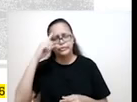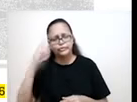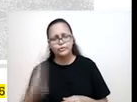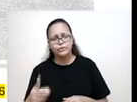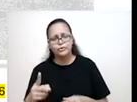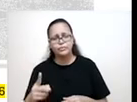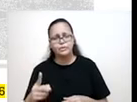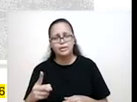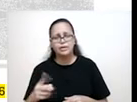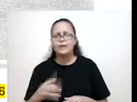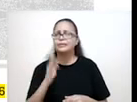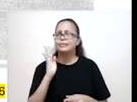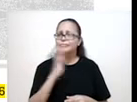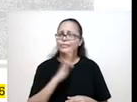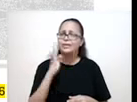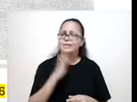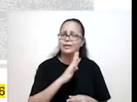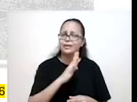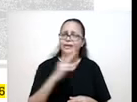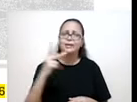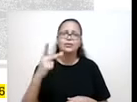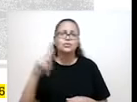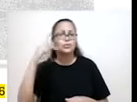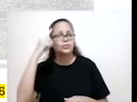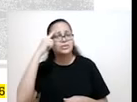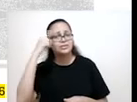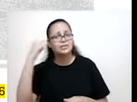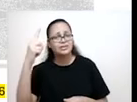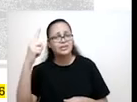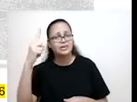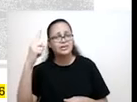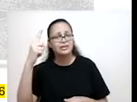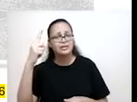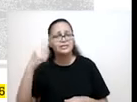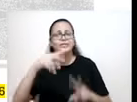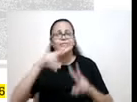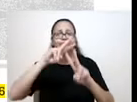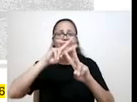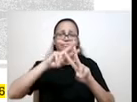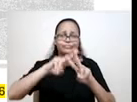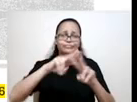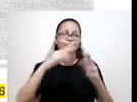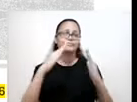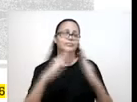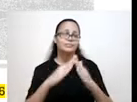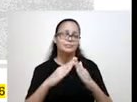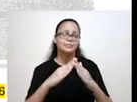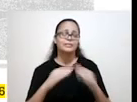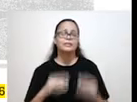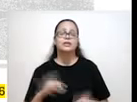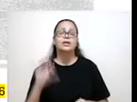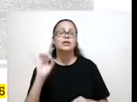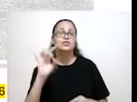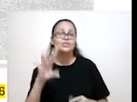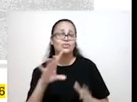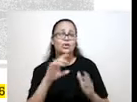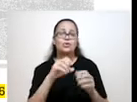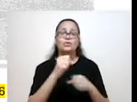publicamente em 1633, além de ser condenado à prisão domiciliar. Apenas